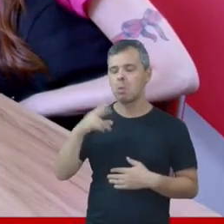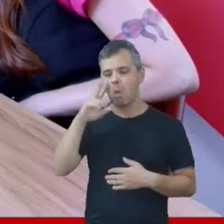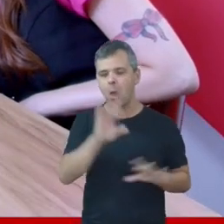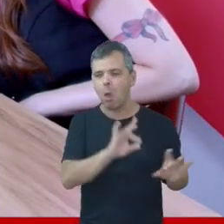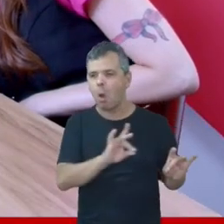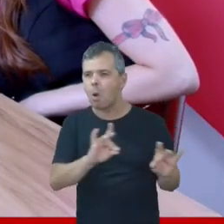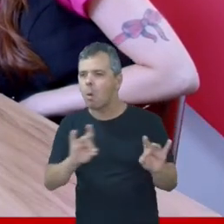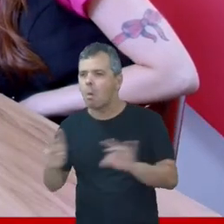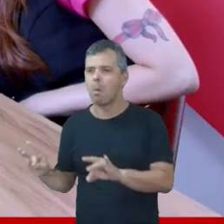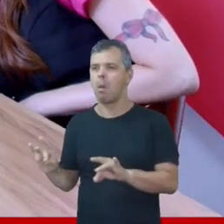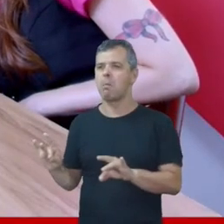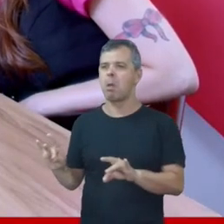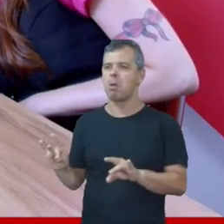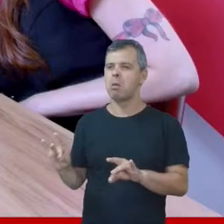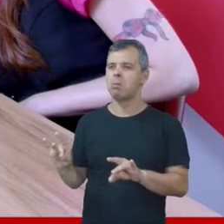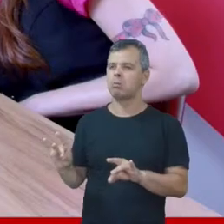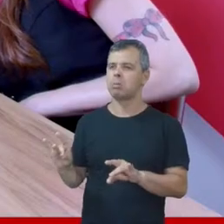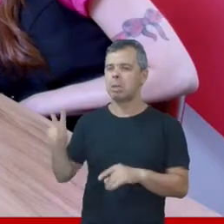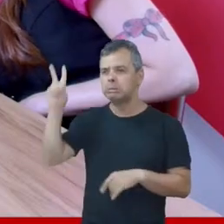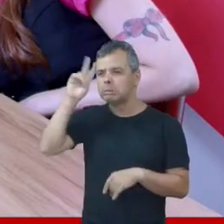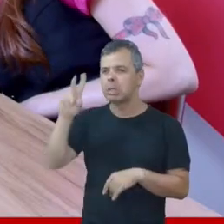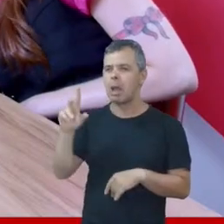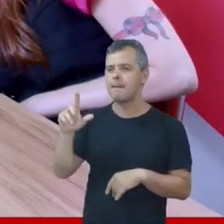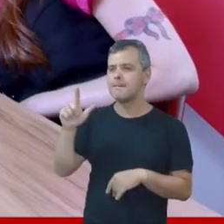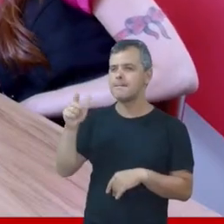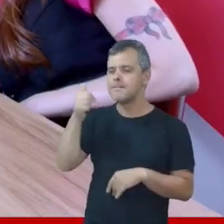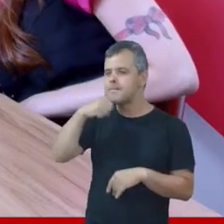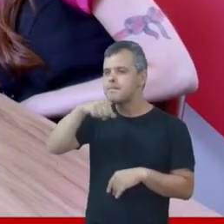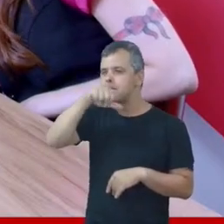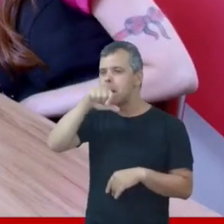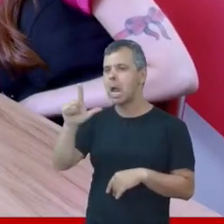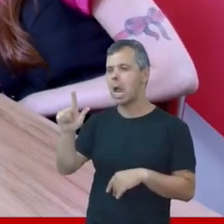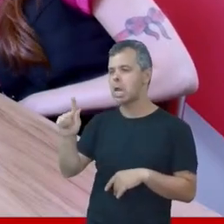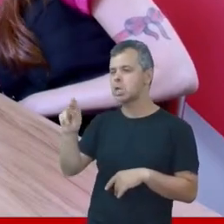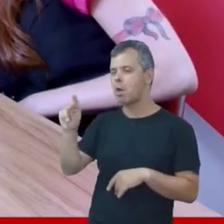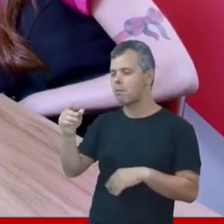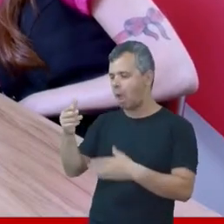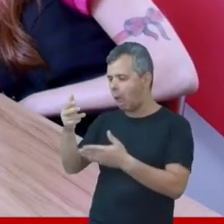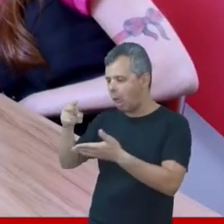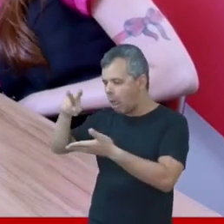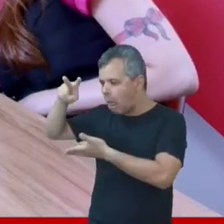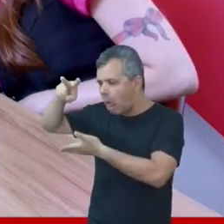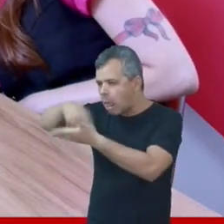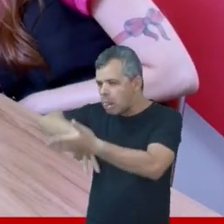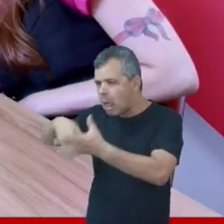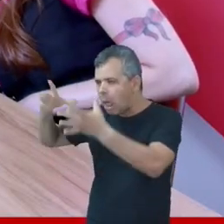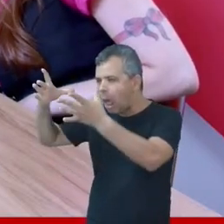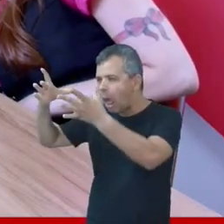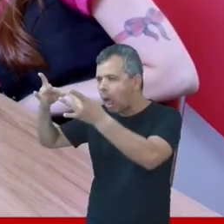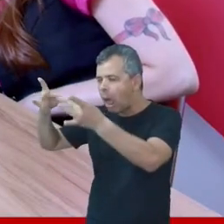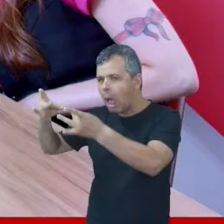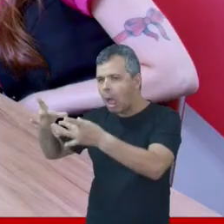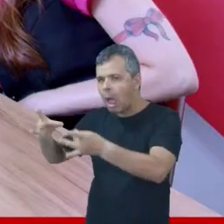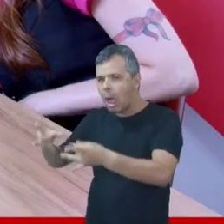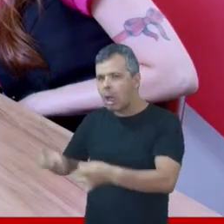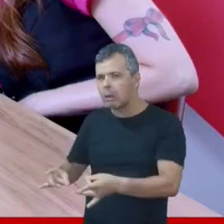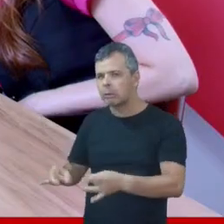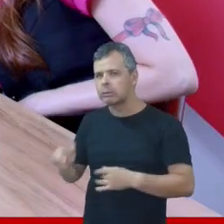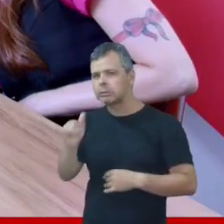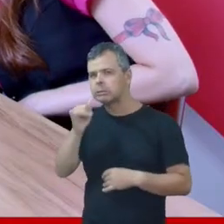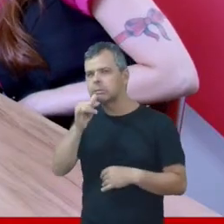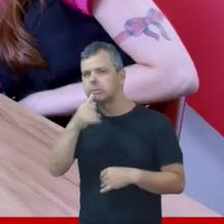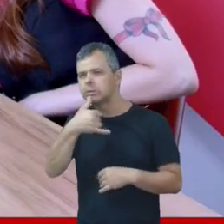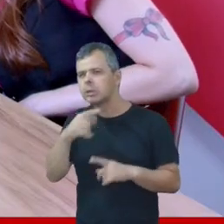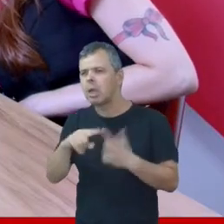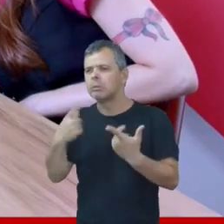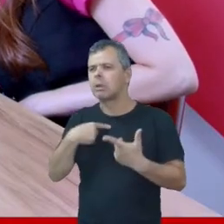essa história da Mãe Gilda e fui ler no detalhe, me doeu de um jeito. Pô, cara, gente. é uma tristeza tão grande, né? Que a pessoa